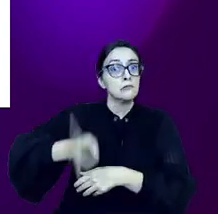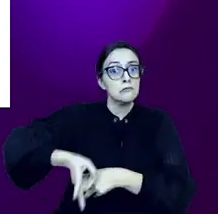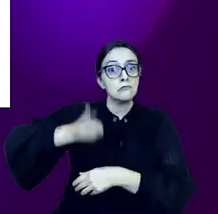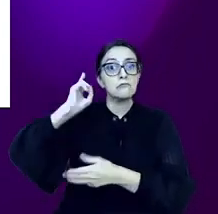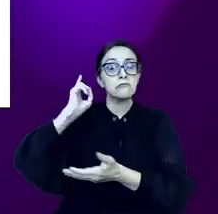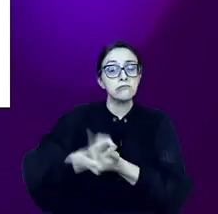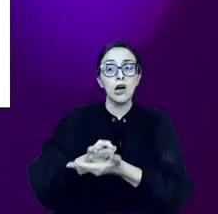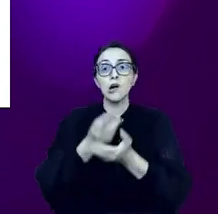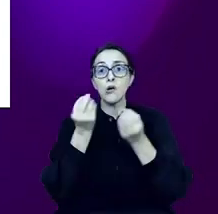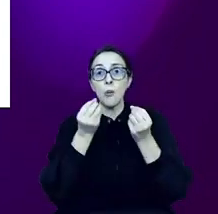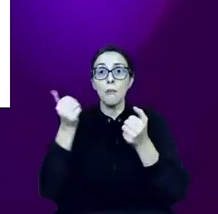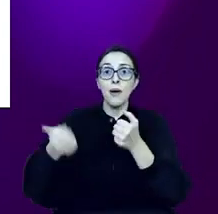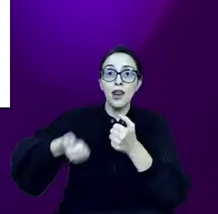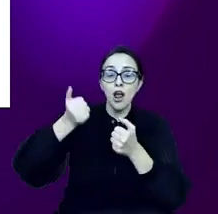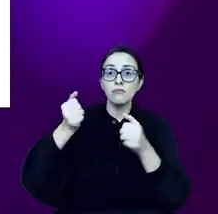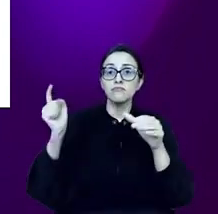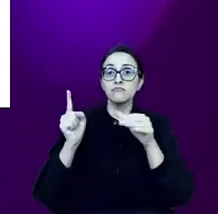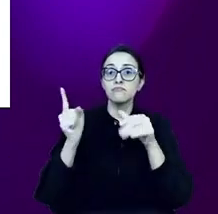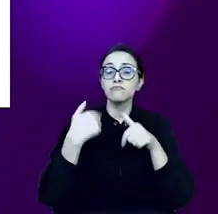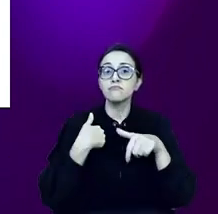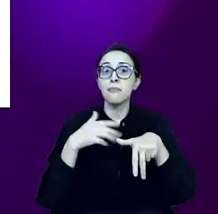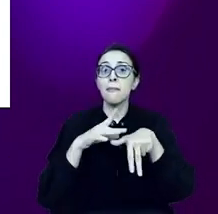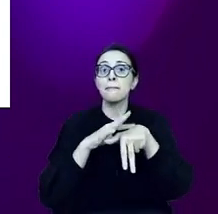para definir qual o melhor paciente que você vai ter que